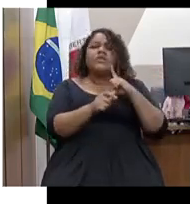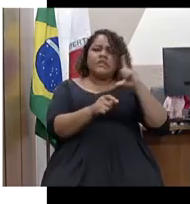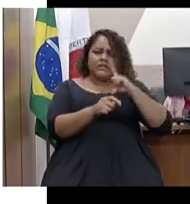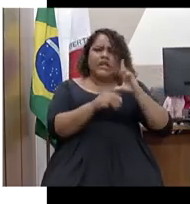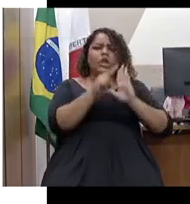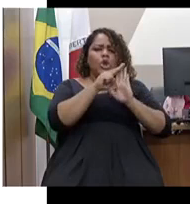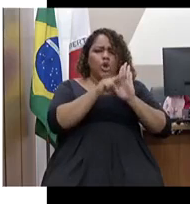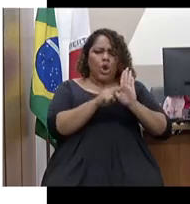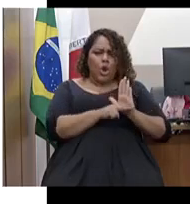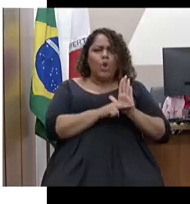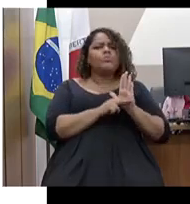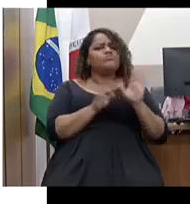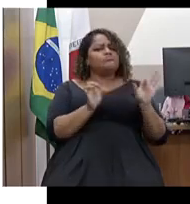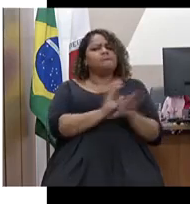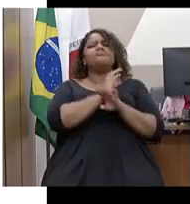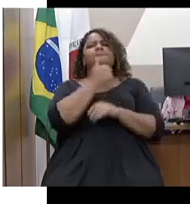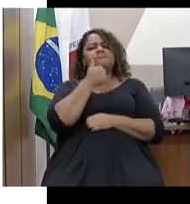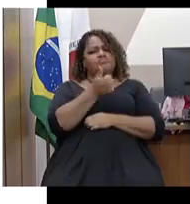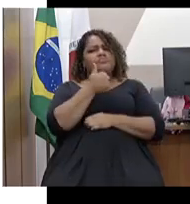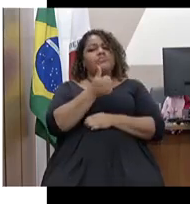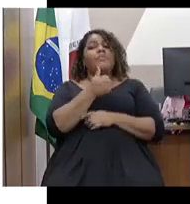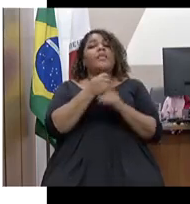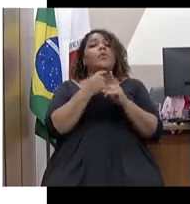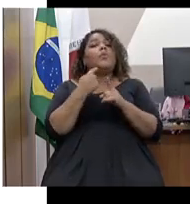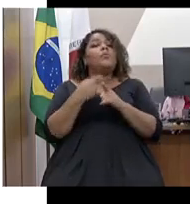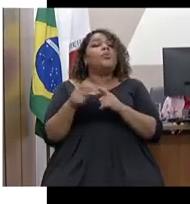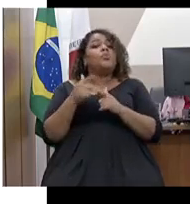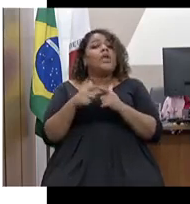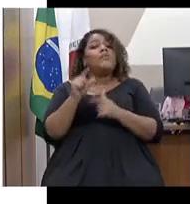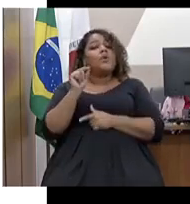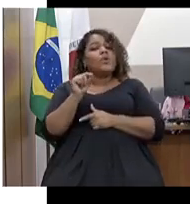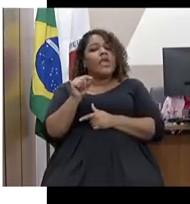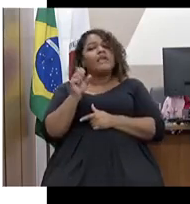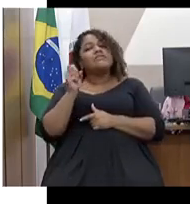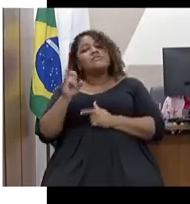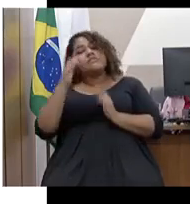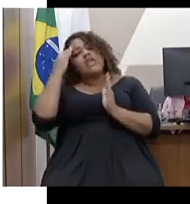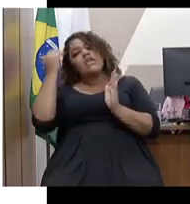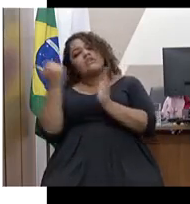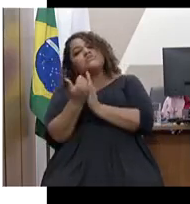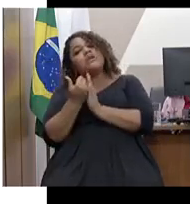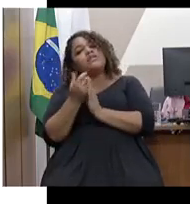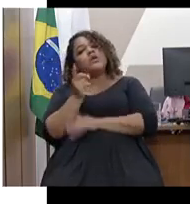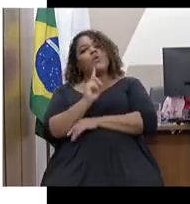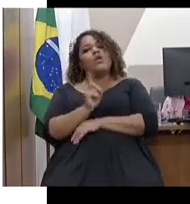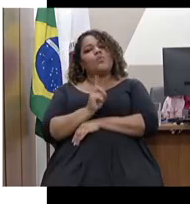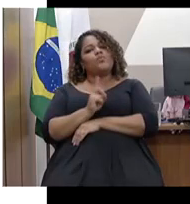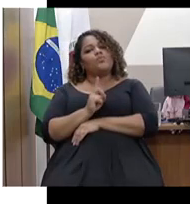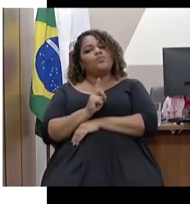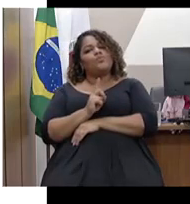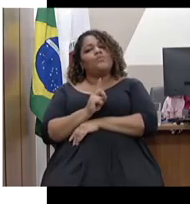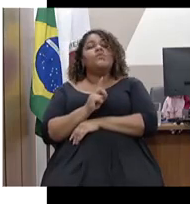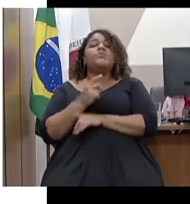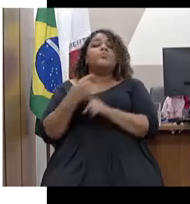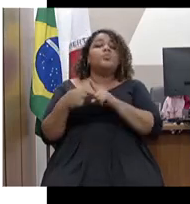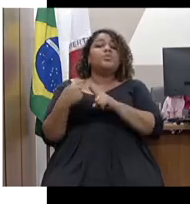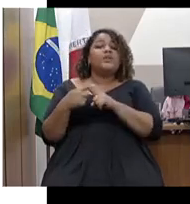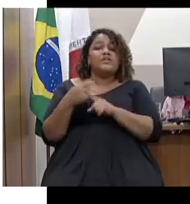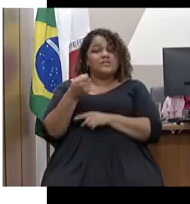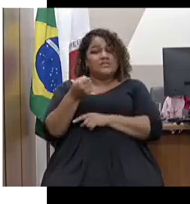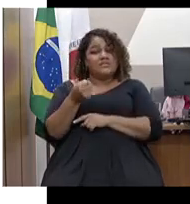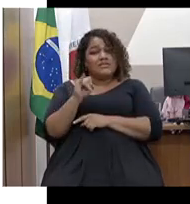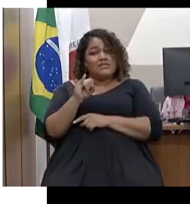O problema não é nem ter a norma é a aplicação das normas se você tem poucos auditores se você tem uma estrutura precarizada